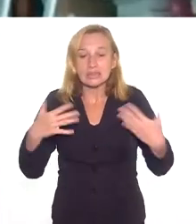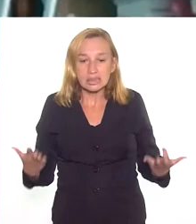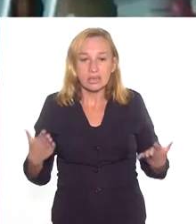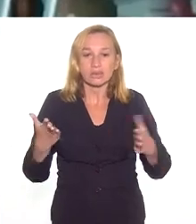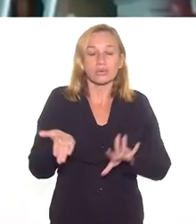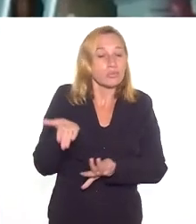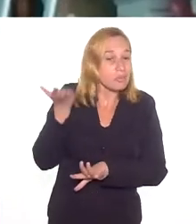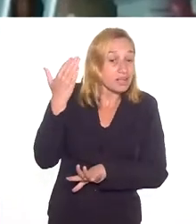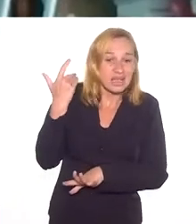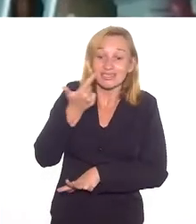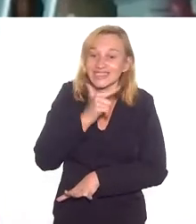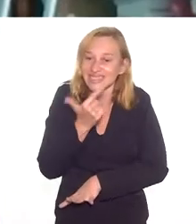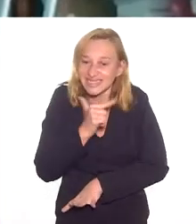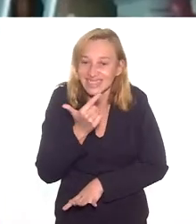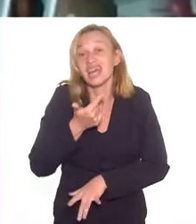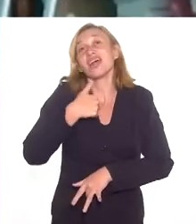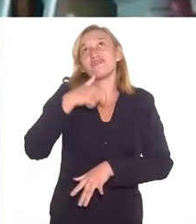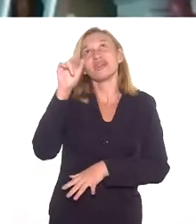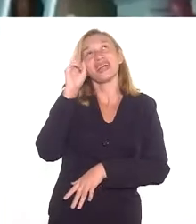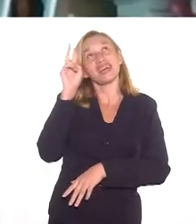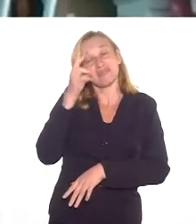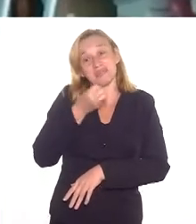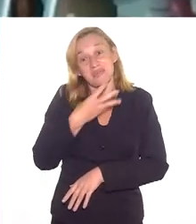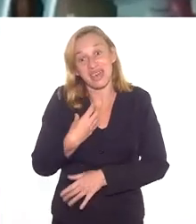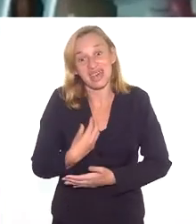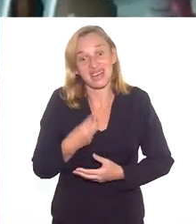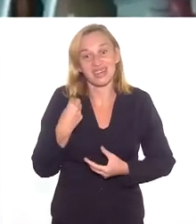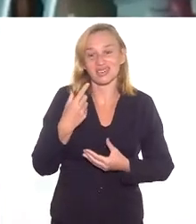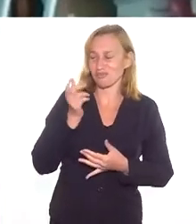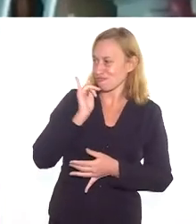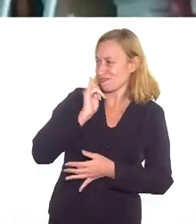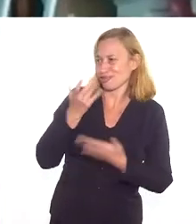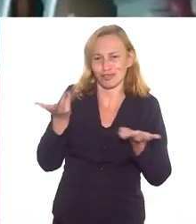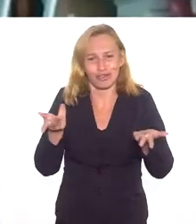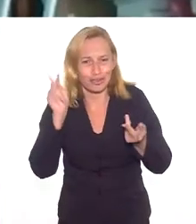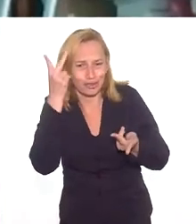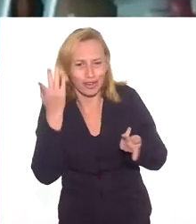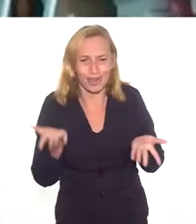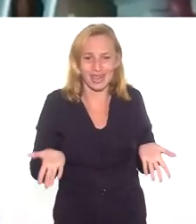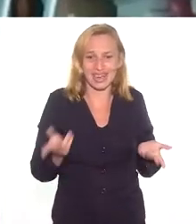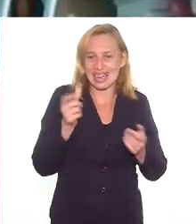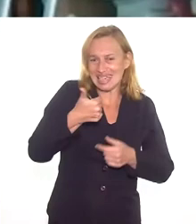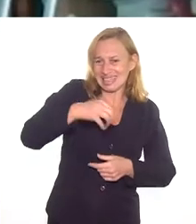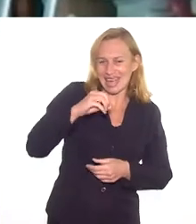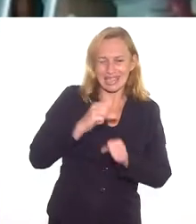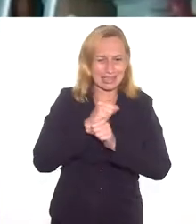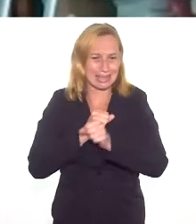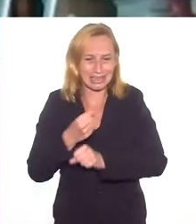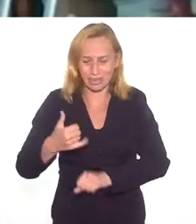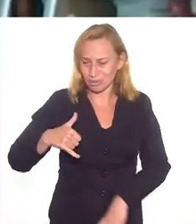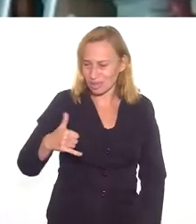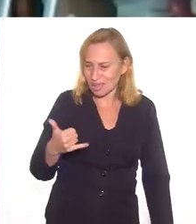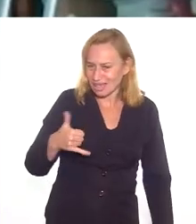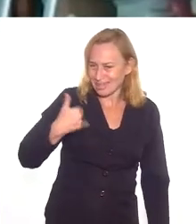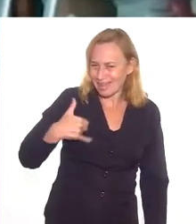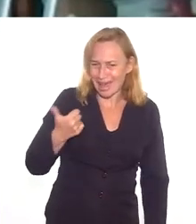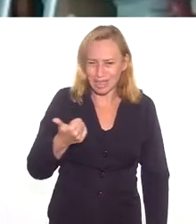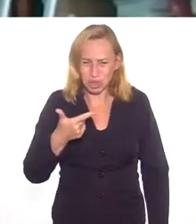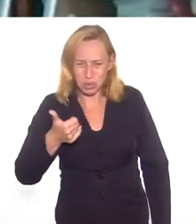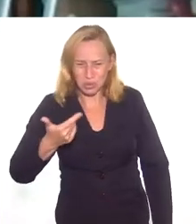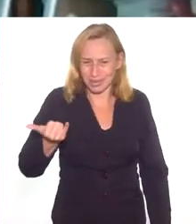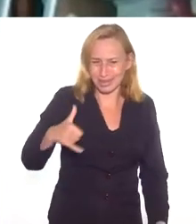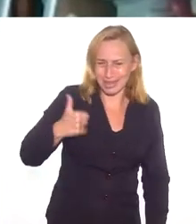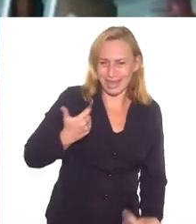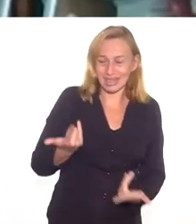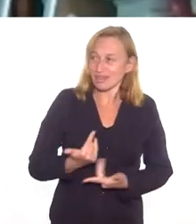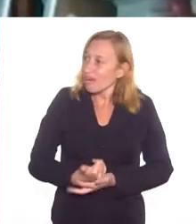É impressionante. Então, na época foi muito engraçado, me lembro muito bem o conto de vez em quando dessa história. Com 10 anos de idade, não,